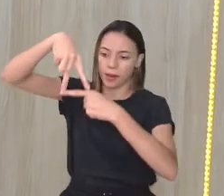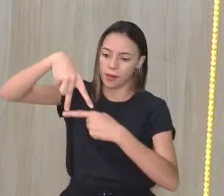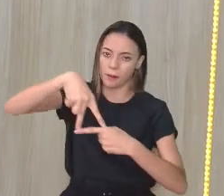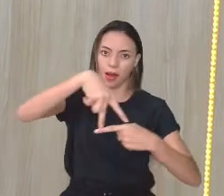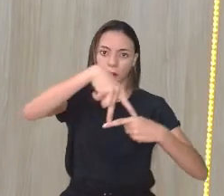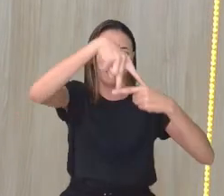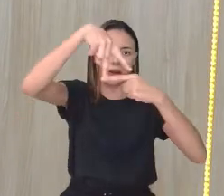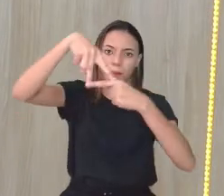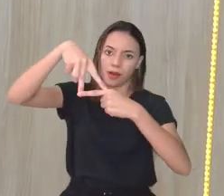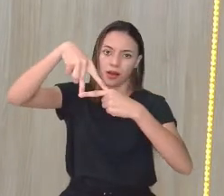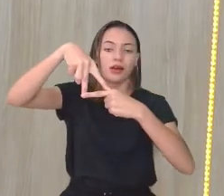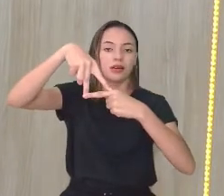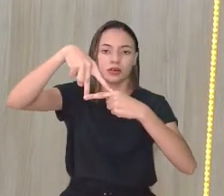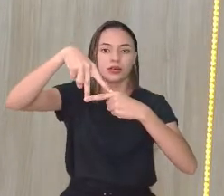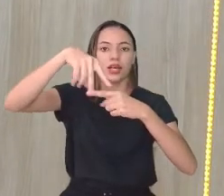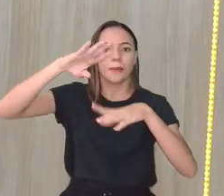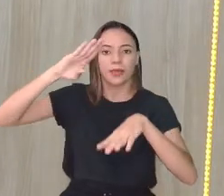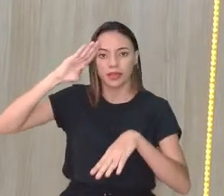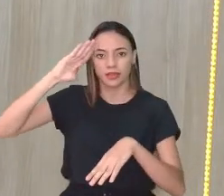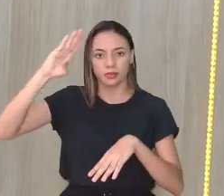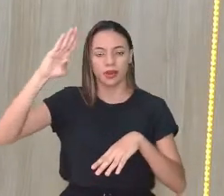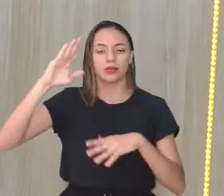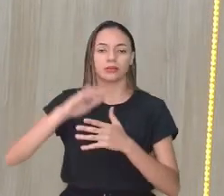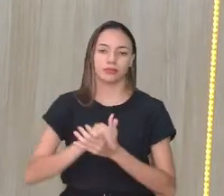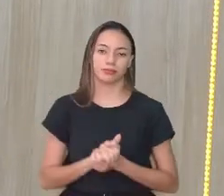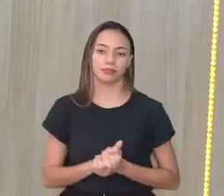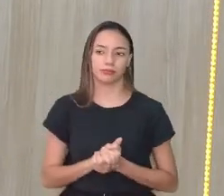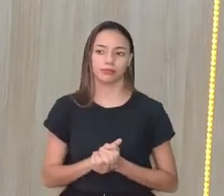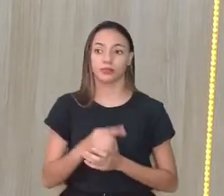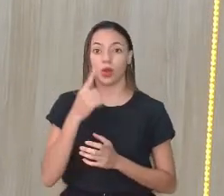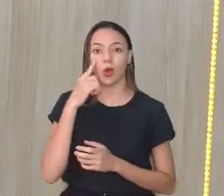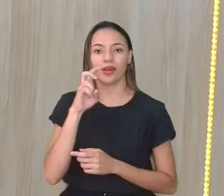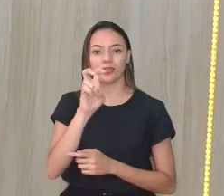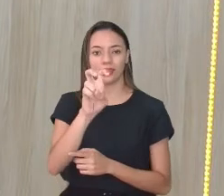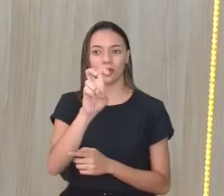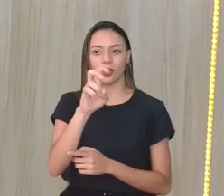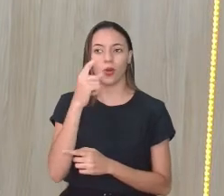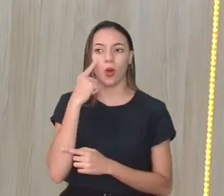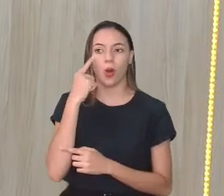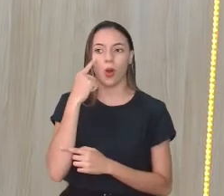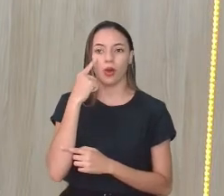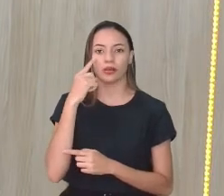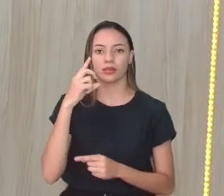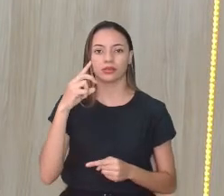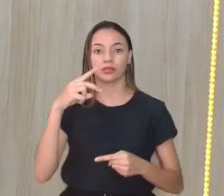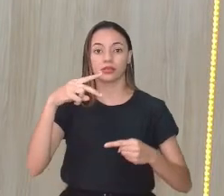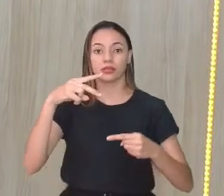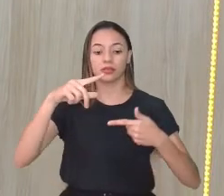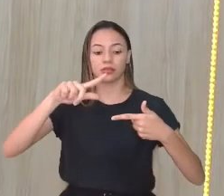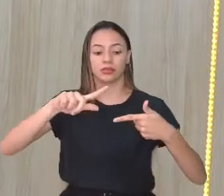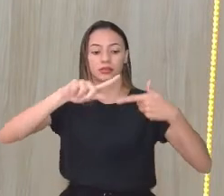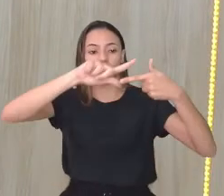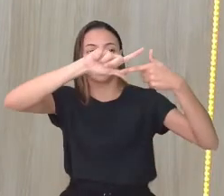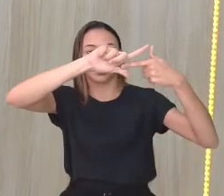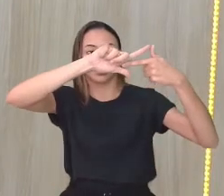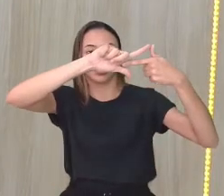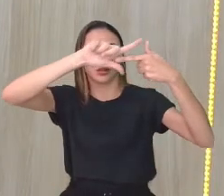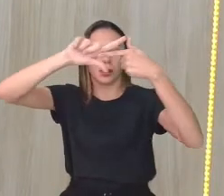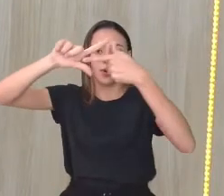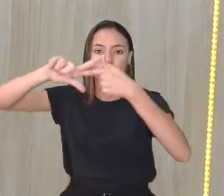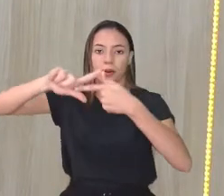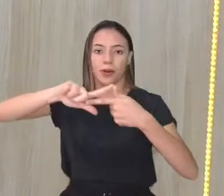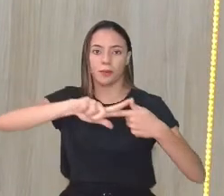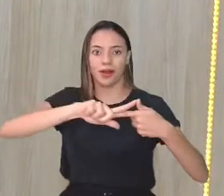que foram destacadas. Nesse caso, 5, né? Olha, 1, 2, 3, 4, 5.